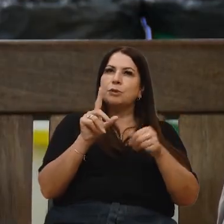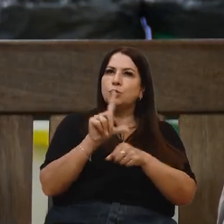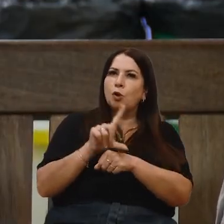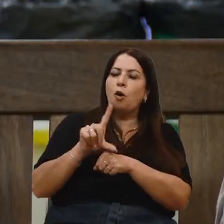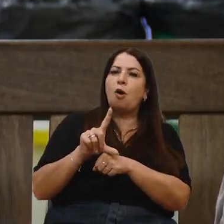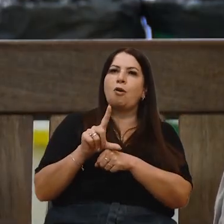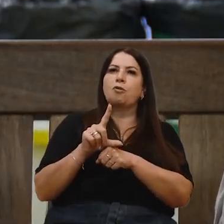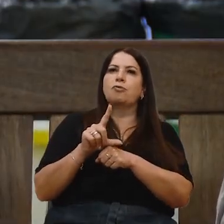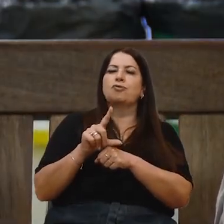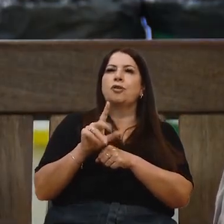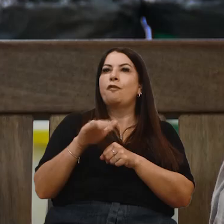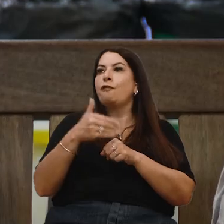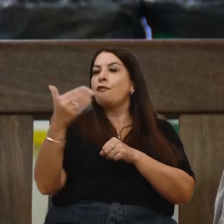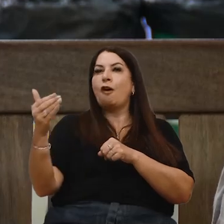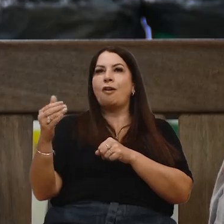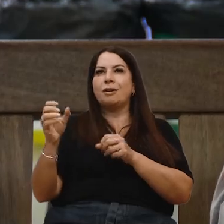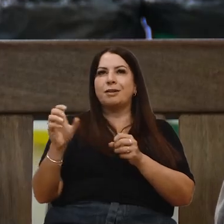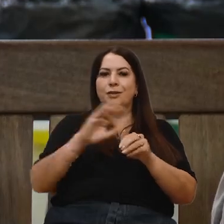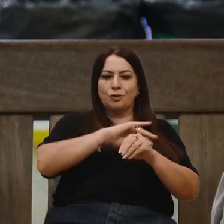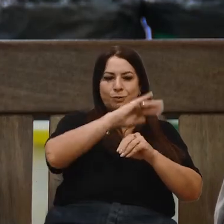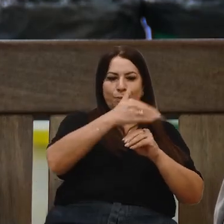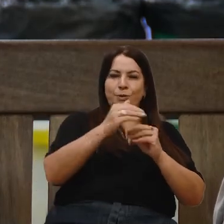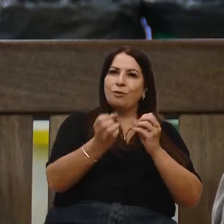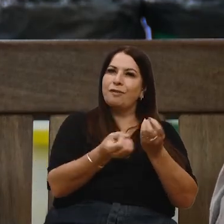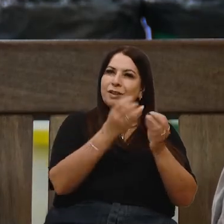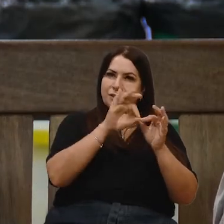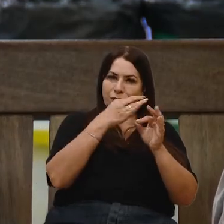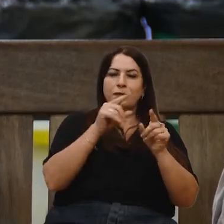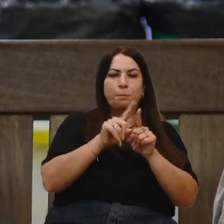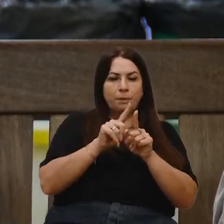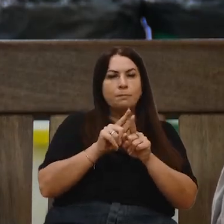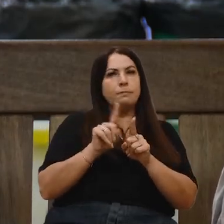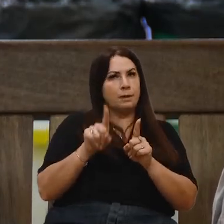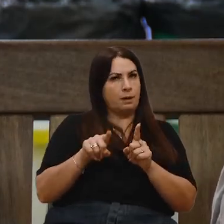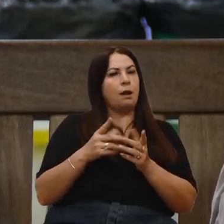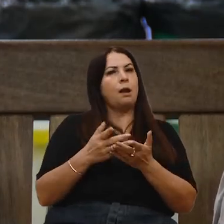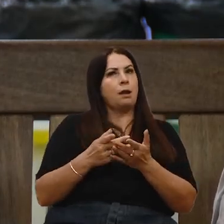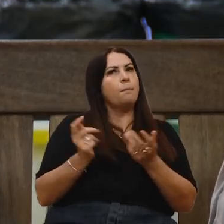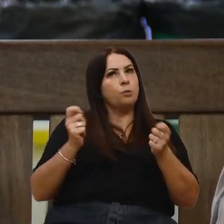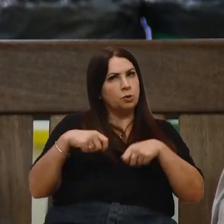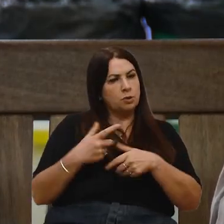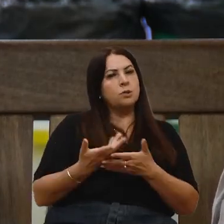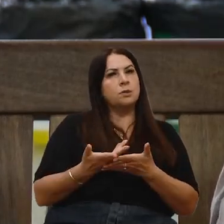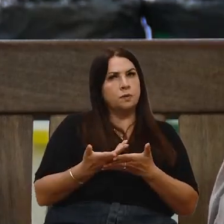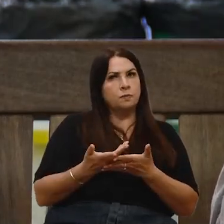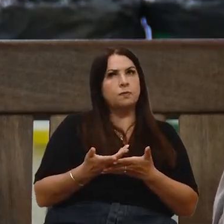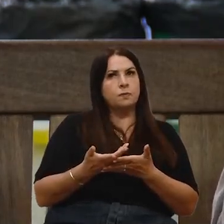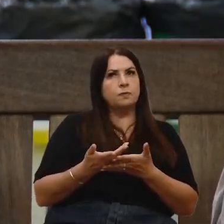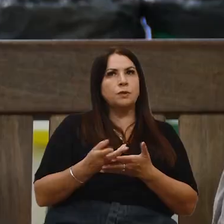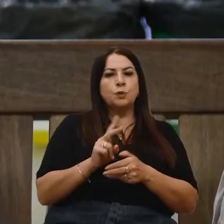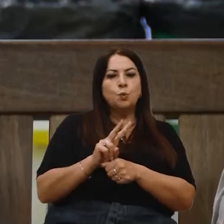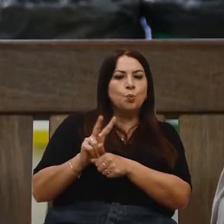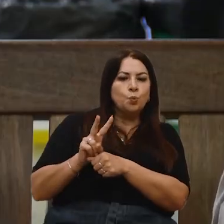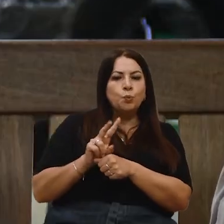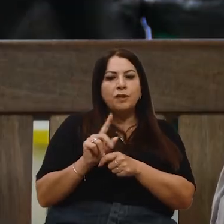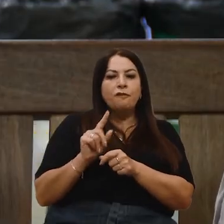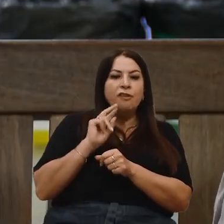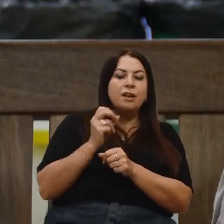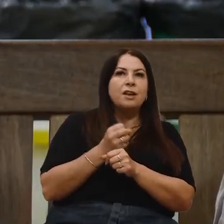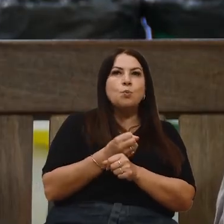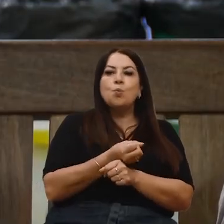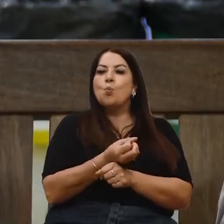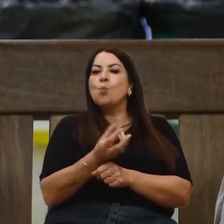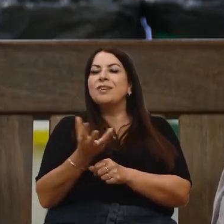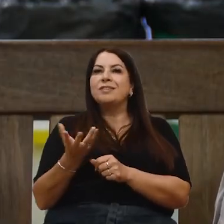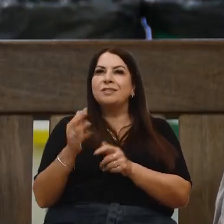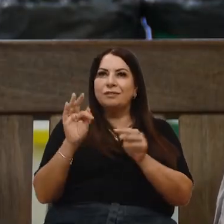fomentaram o comércio fora dos pavilhões, né? Acho que isso é bem possível de ser monitorado e